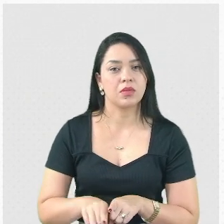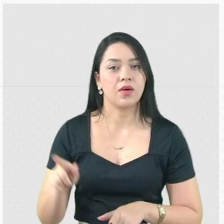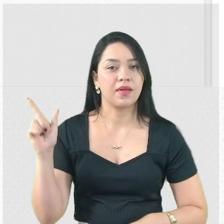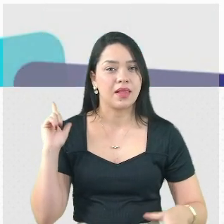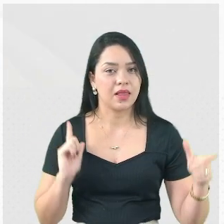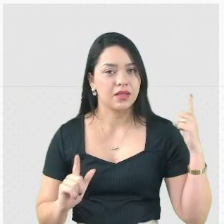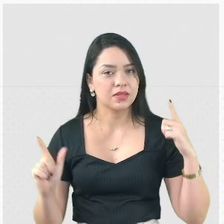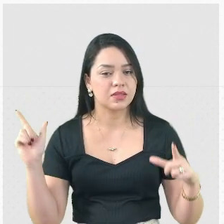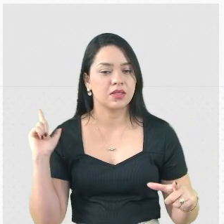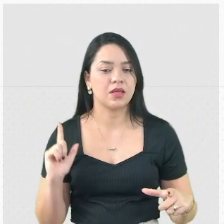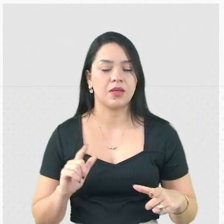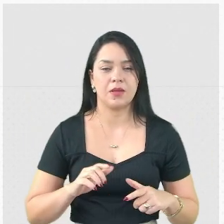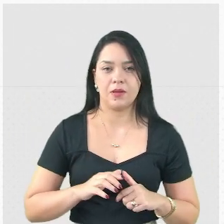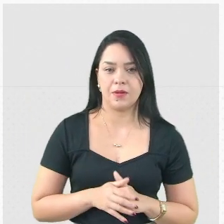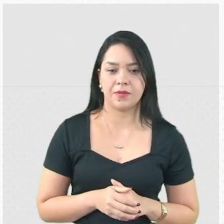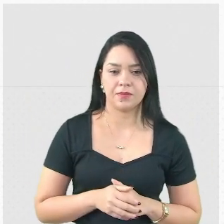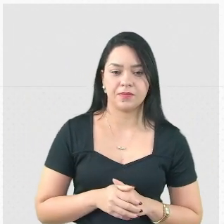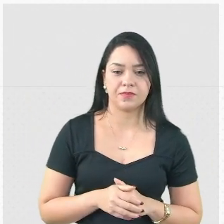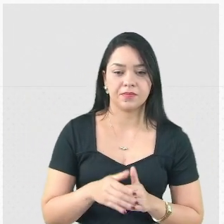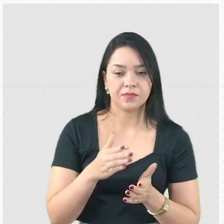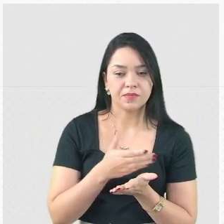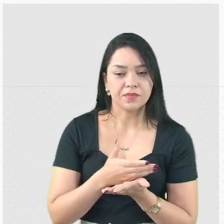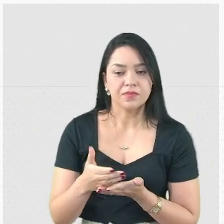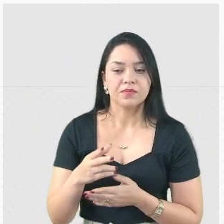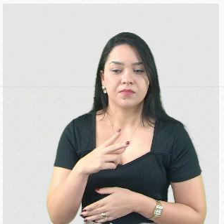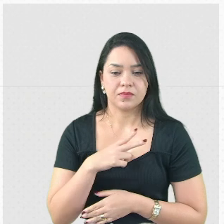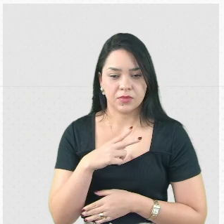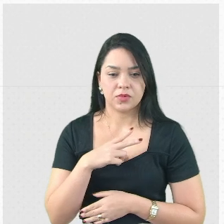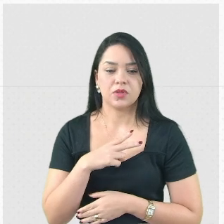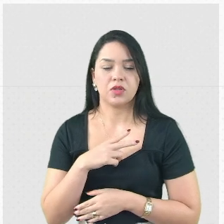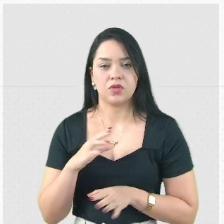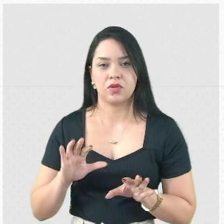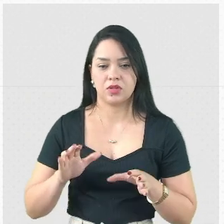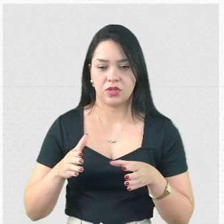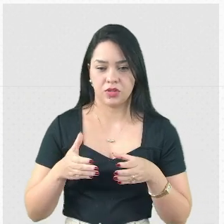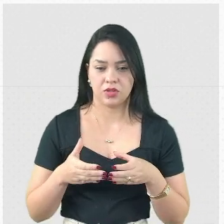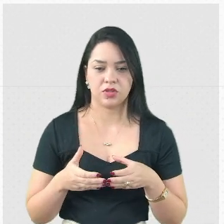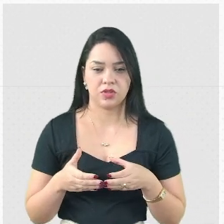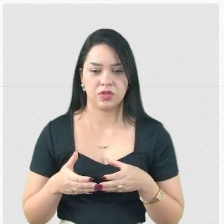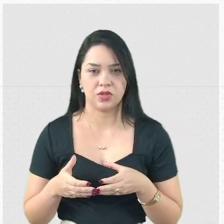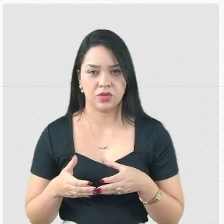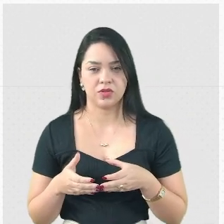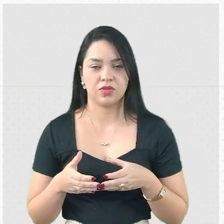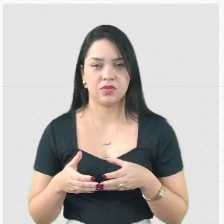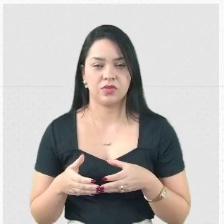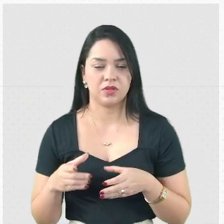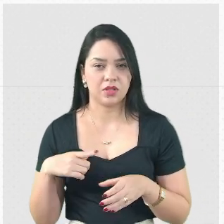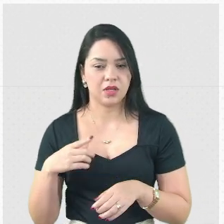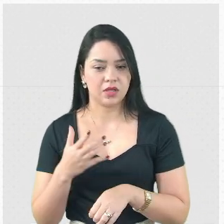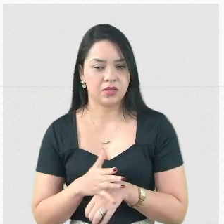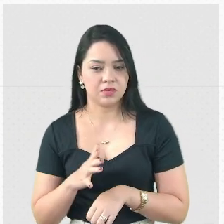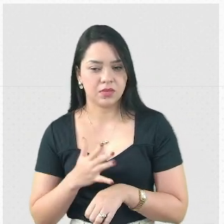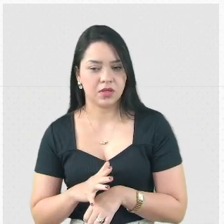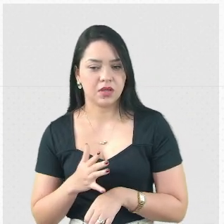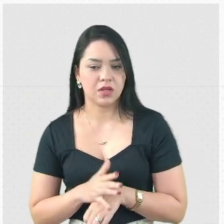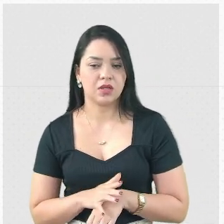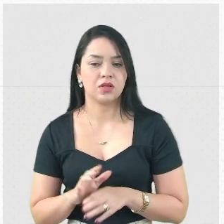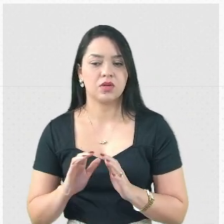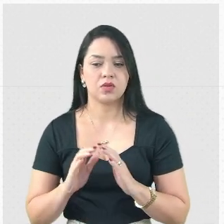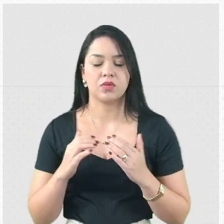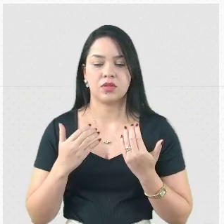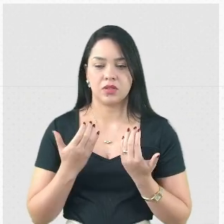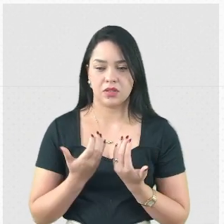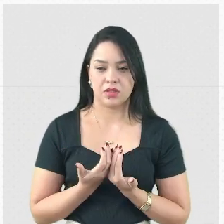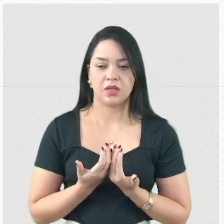lazer. A iniciativa pessoal nas articulações coletivas, relativas às práticas corporais